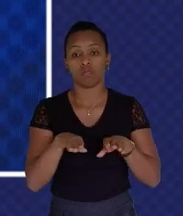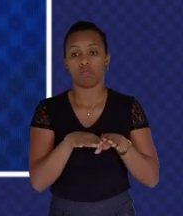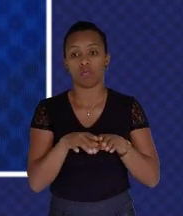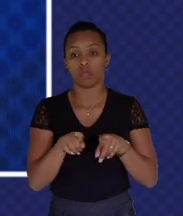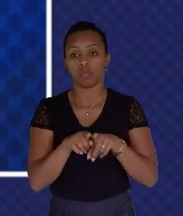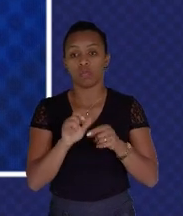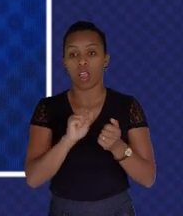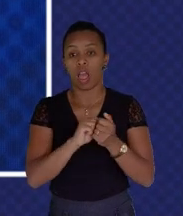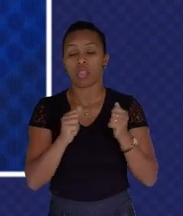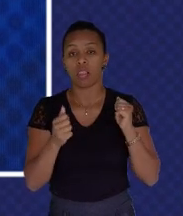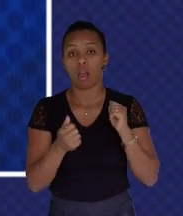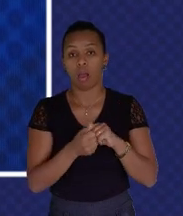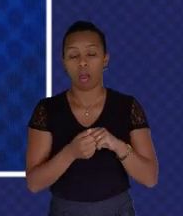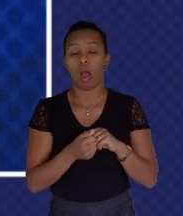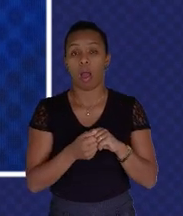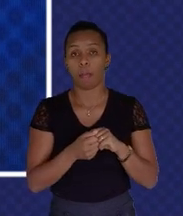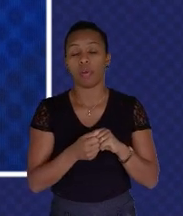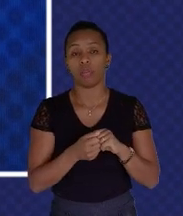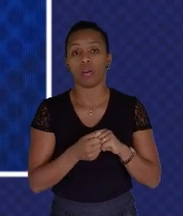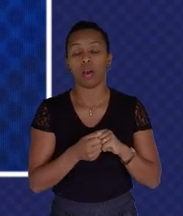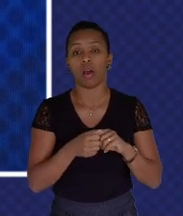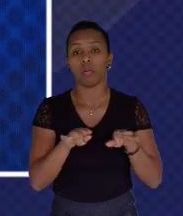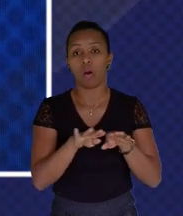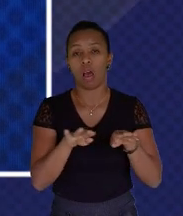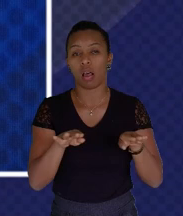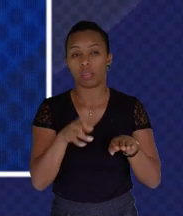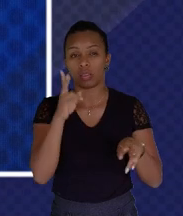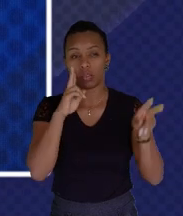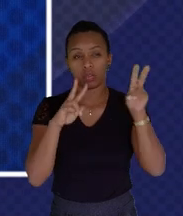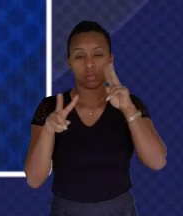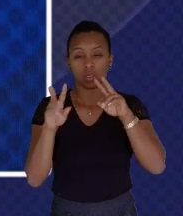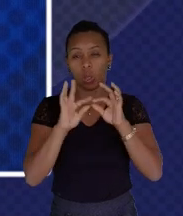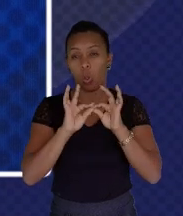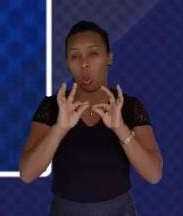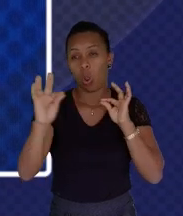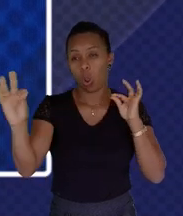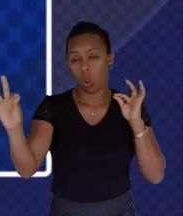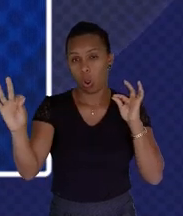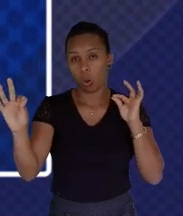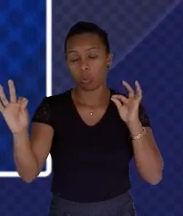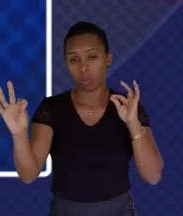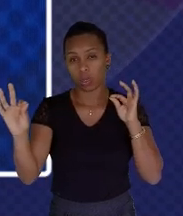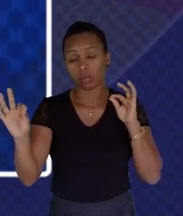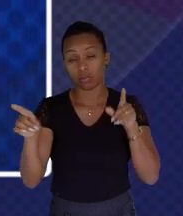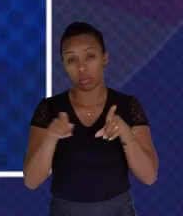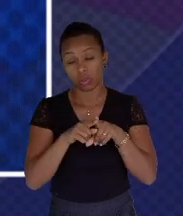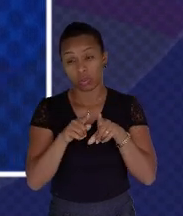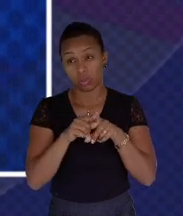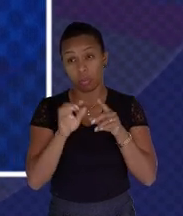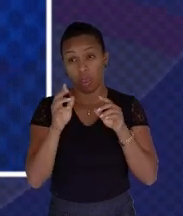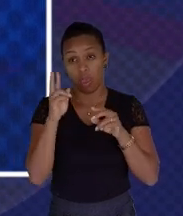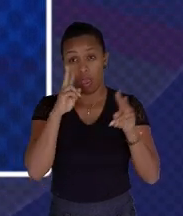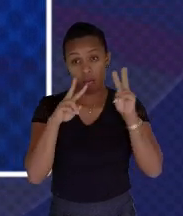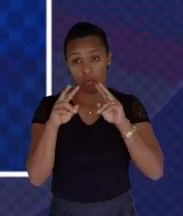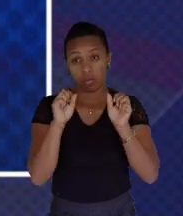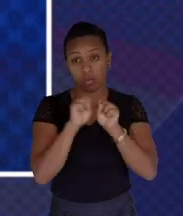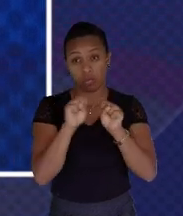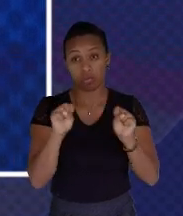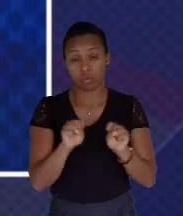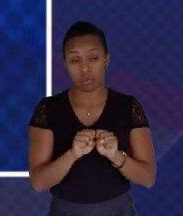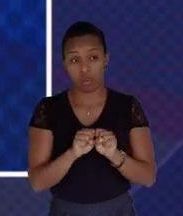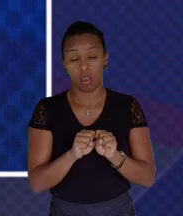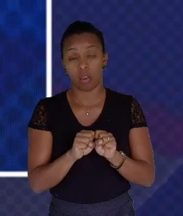adaptamos para alinhar uma visão de longo prazo a uma visão sistêmica. E,